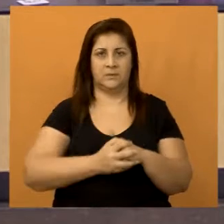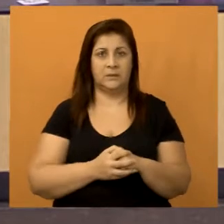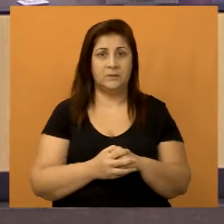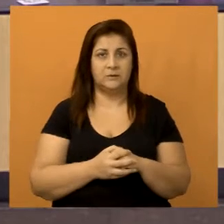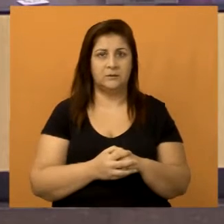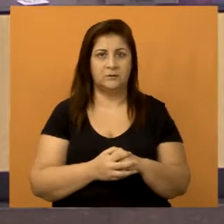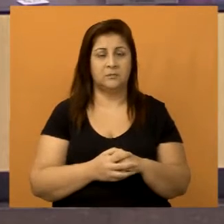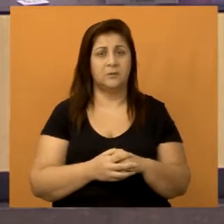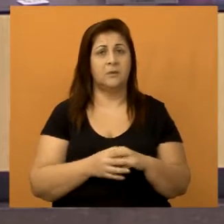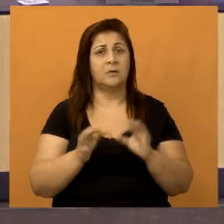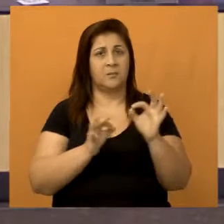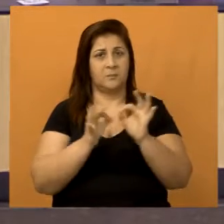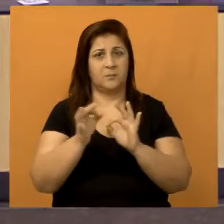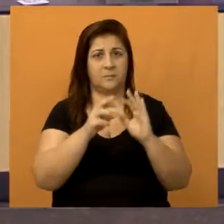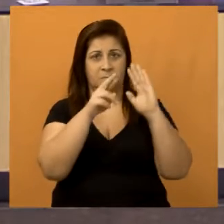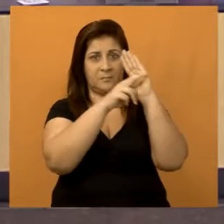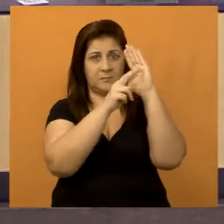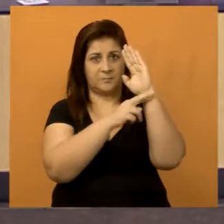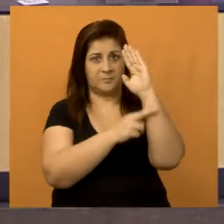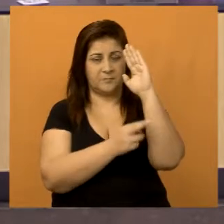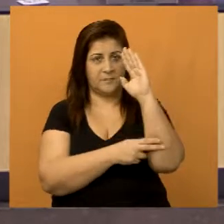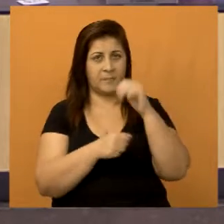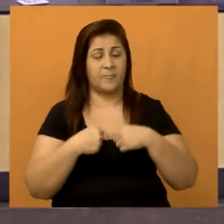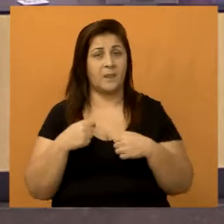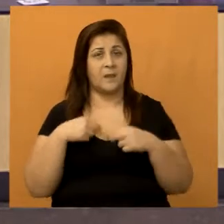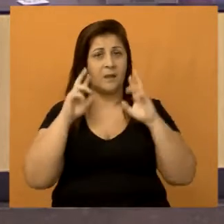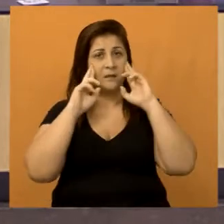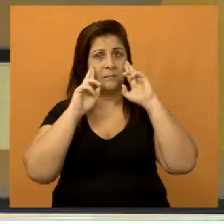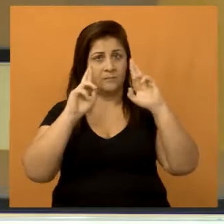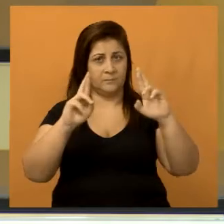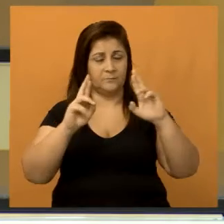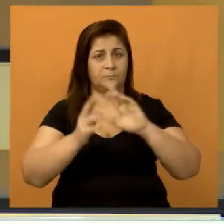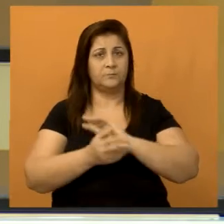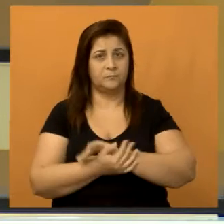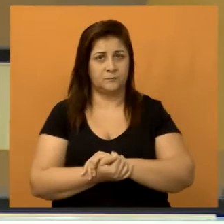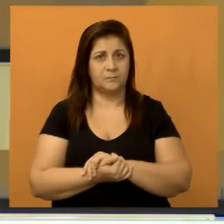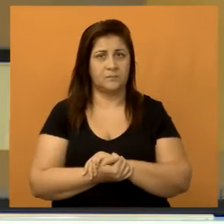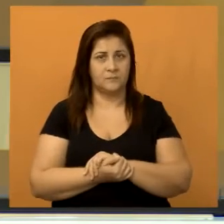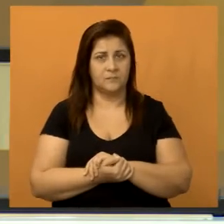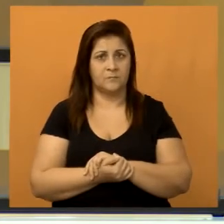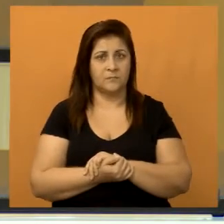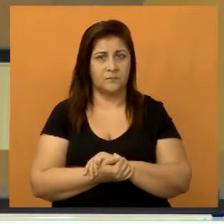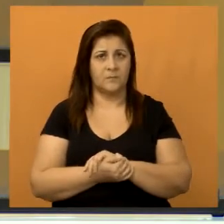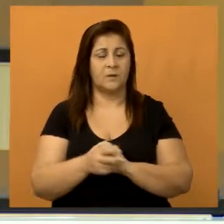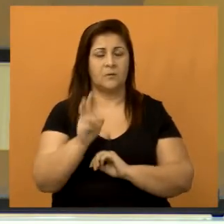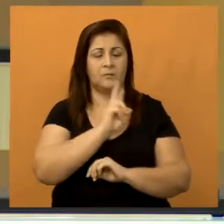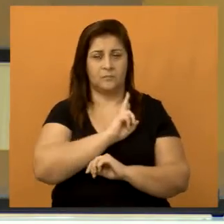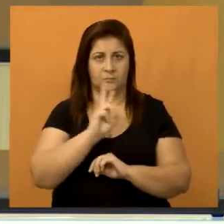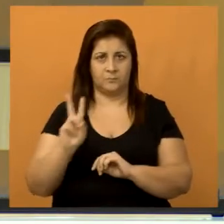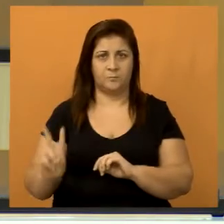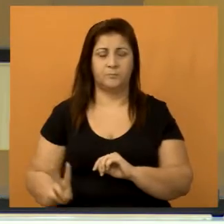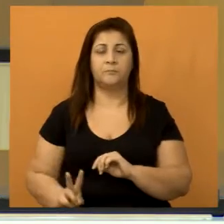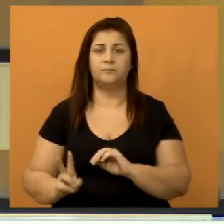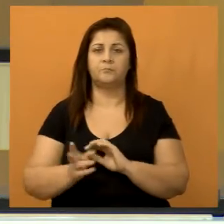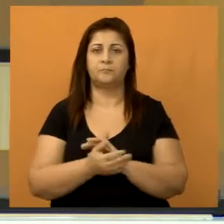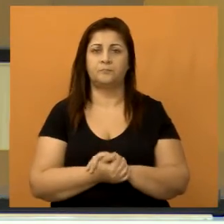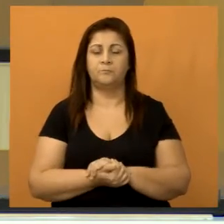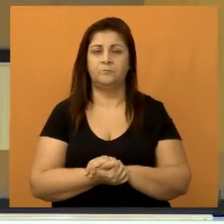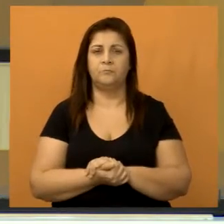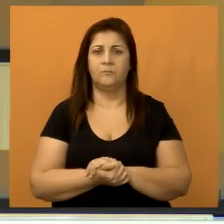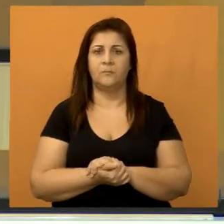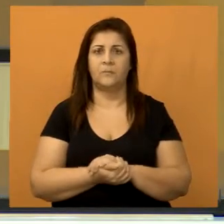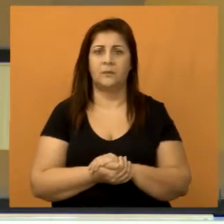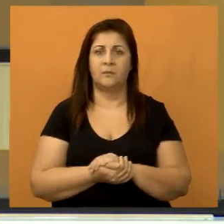no regimento toda essa questão. E respeitando a soberania dos vereadores, né? Então, eu